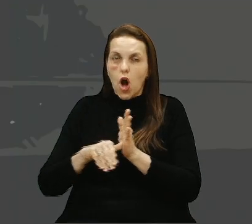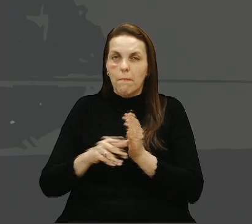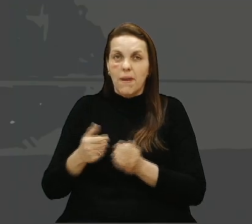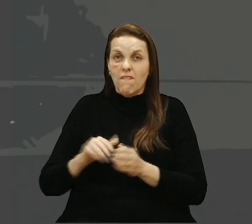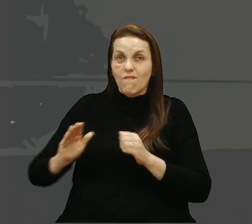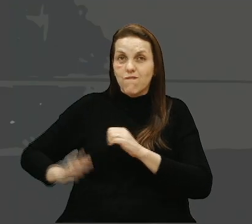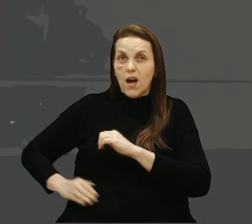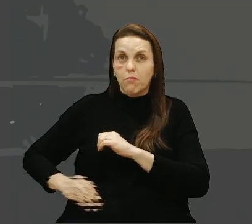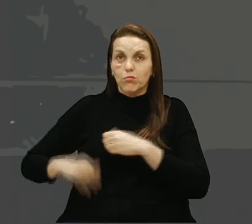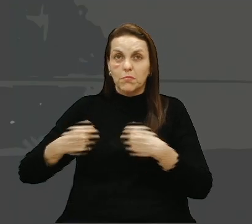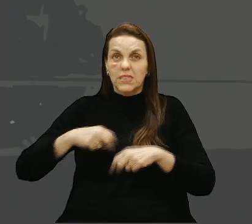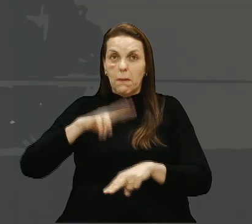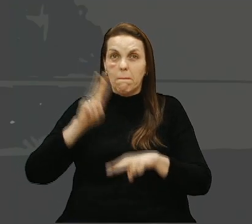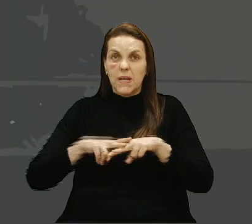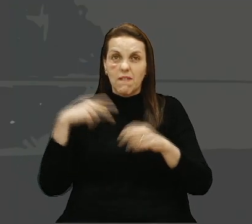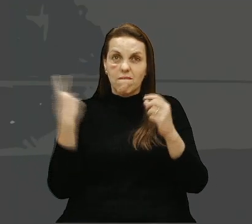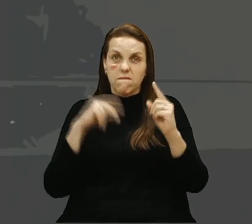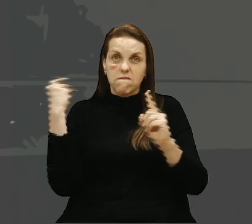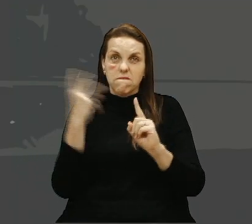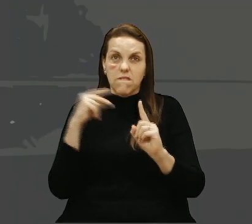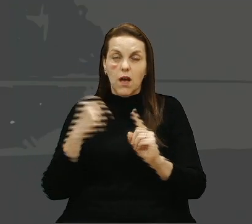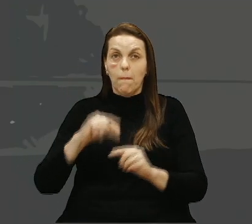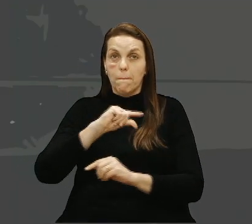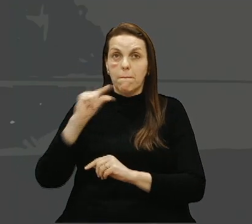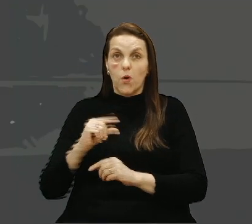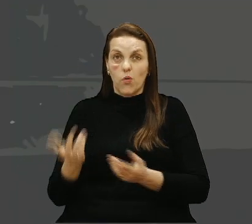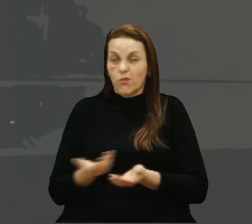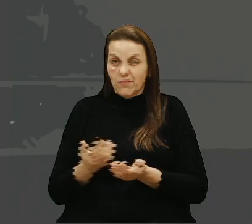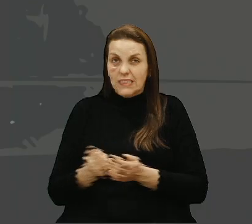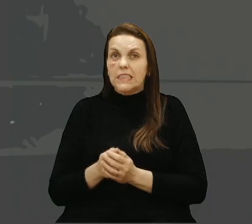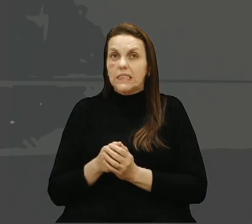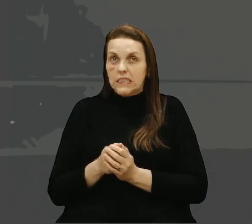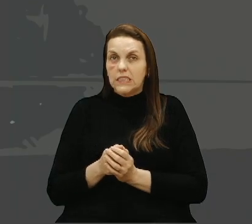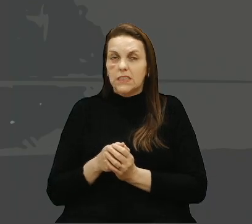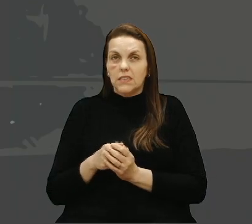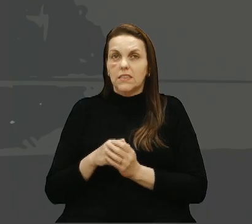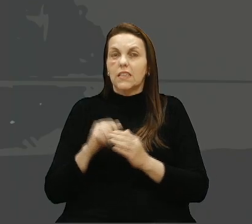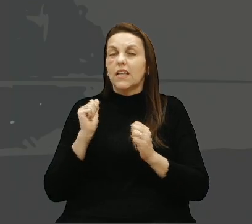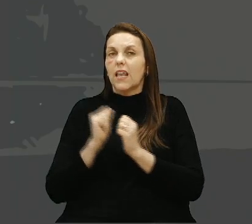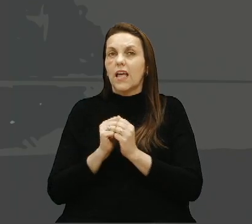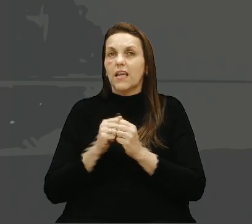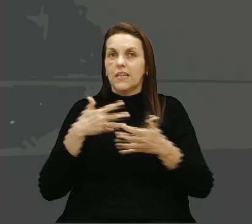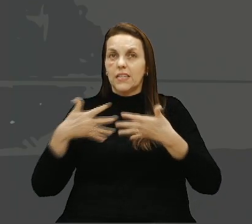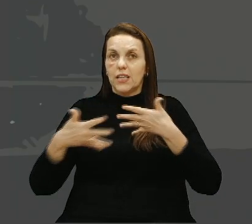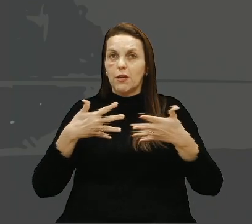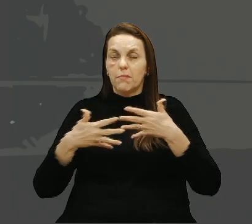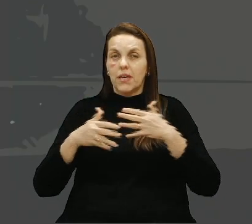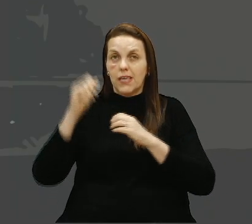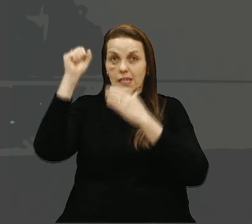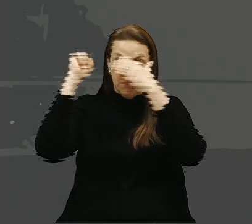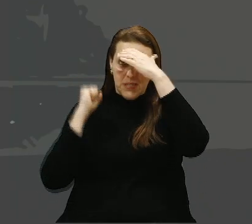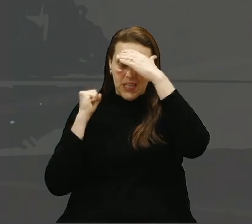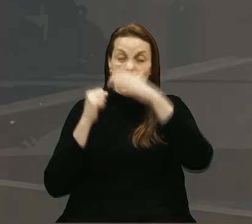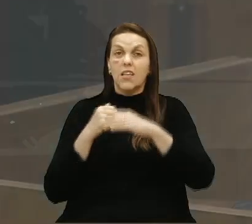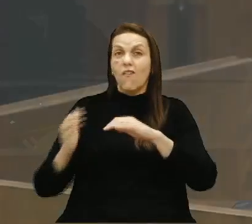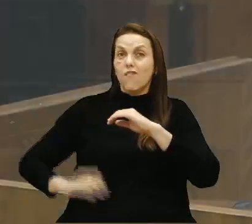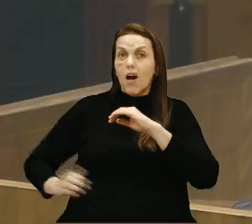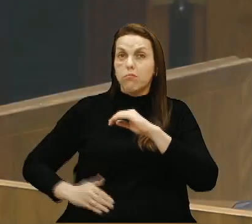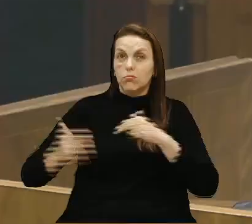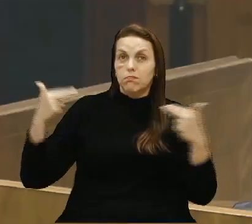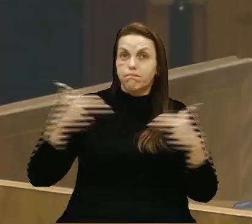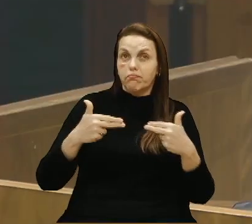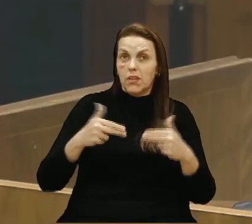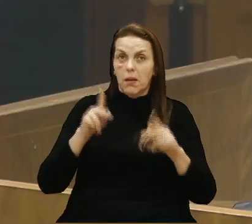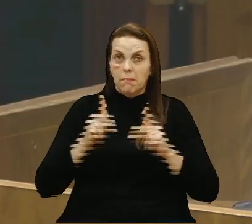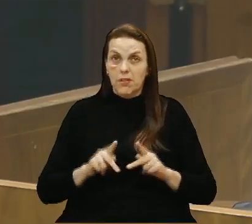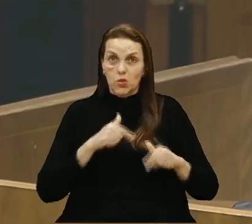que ir preso. Levar uma coça é pouco, né? Como ontem na EPI, imigrante lá, os vagabundos assaltando uma trabalhadora. Eu tive até que retirar o